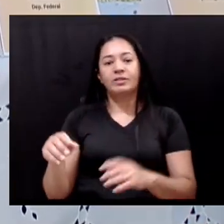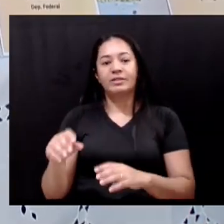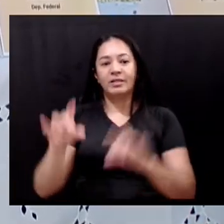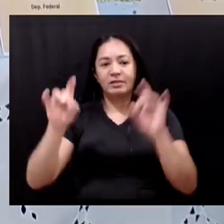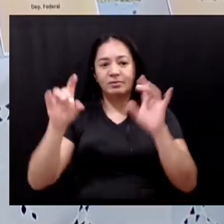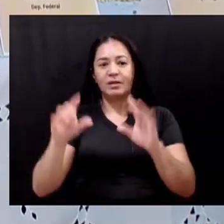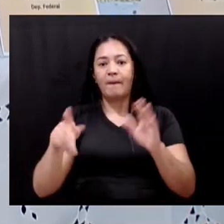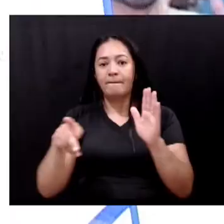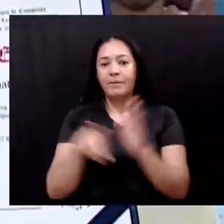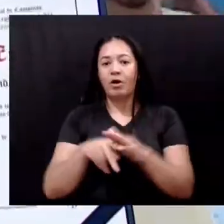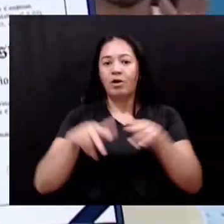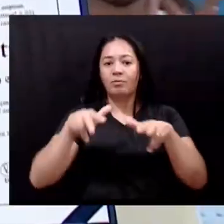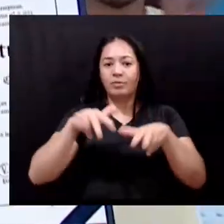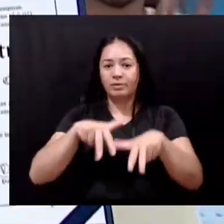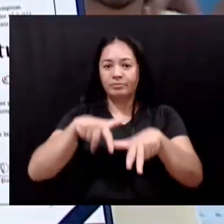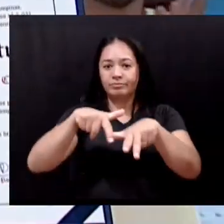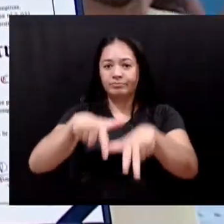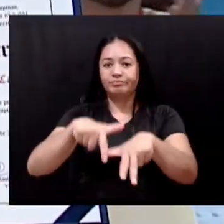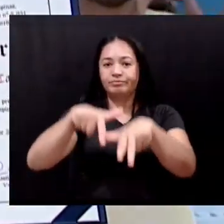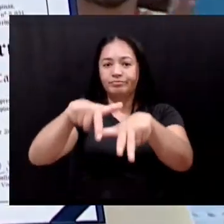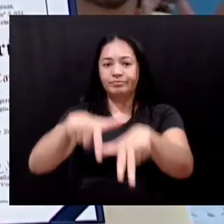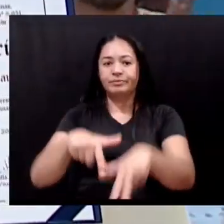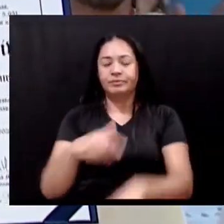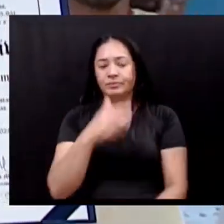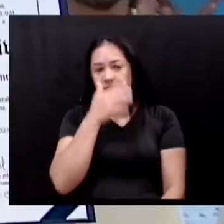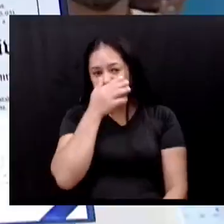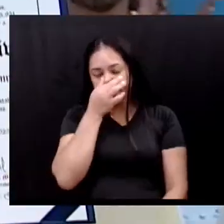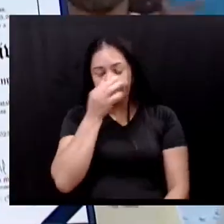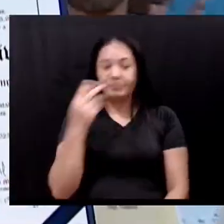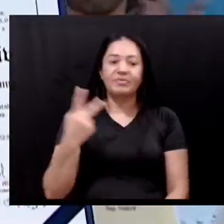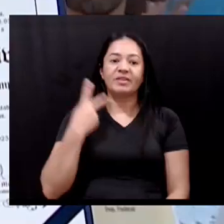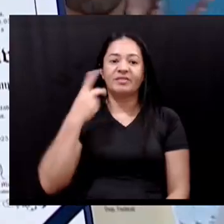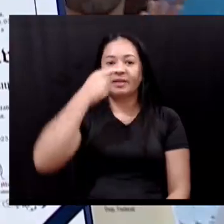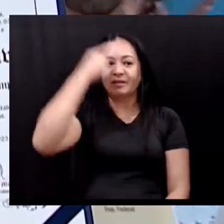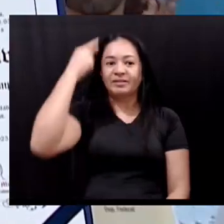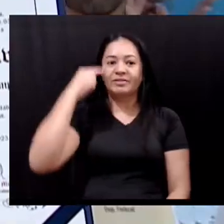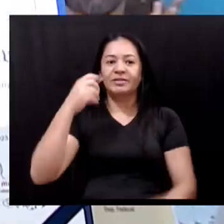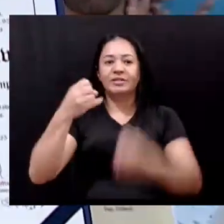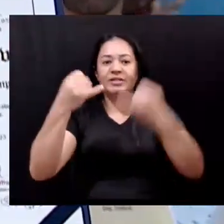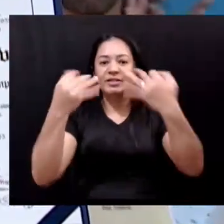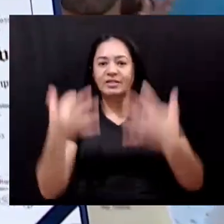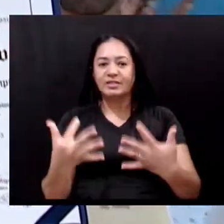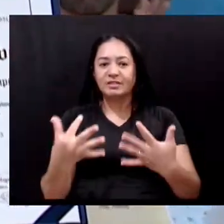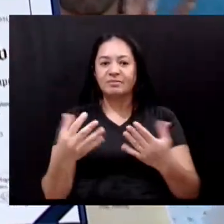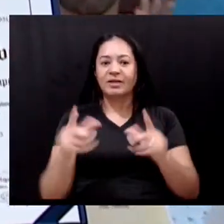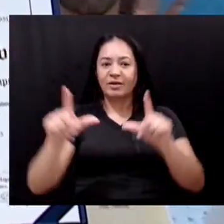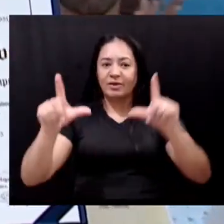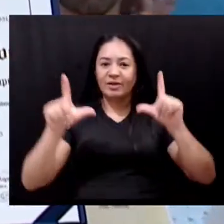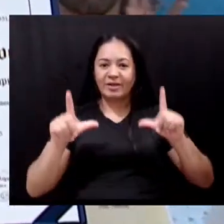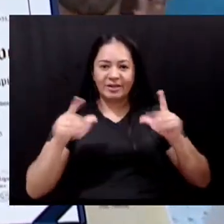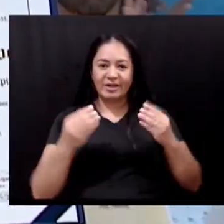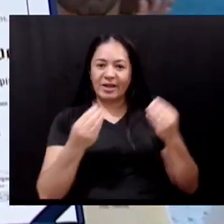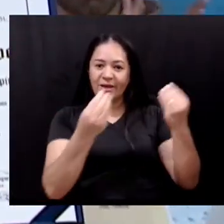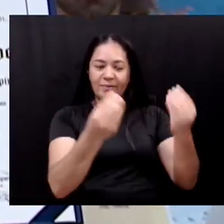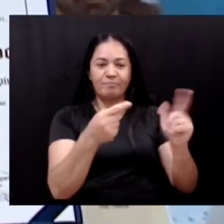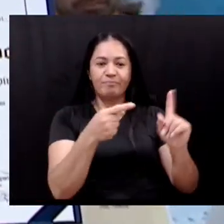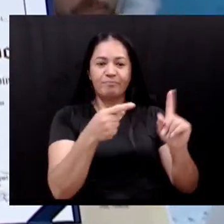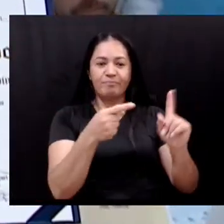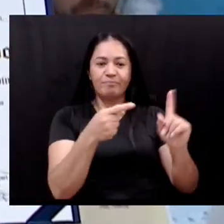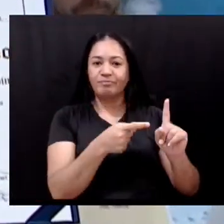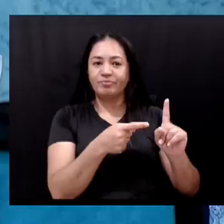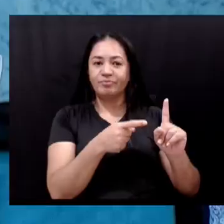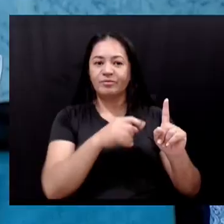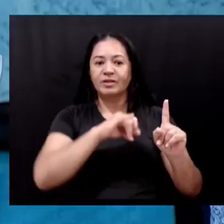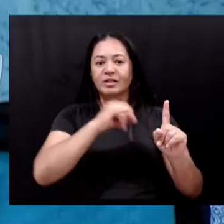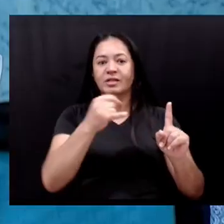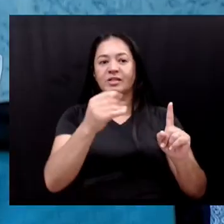dos Pomares. A vereadora Paola Miguel justificou a entrega do título de cidadão campineiro ao José